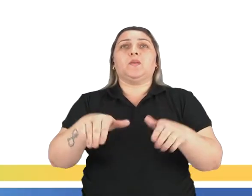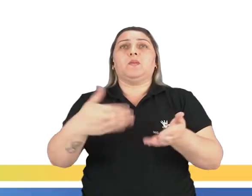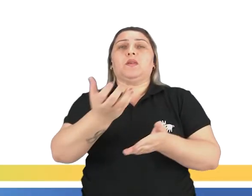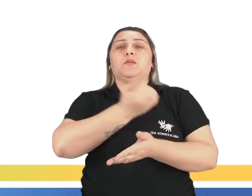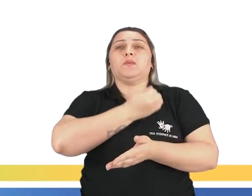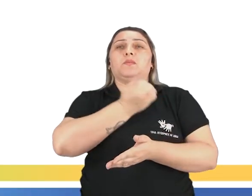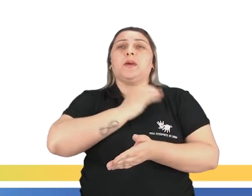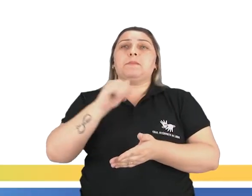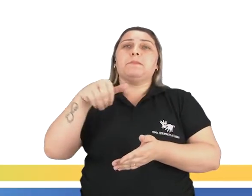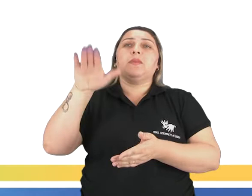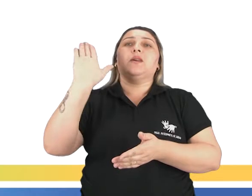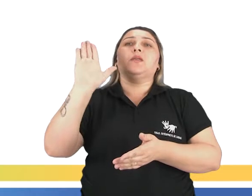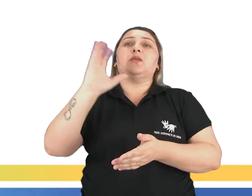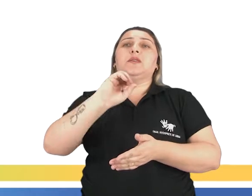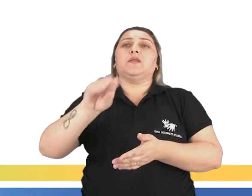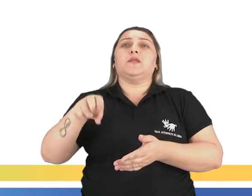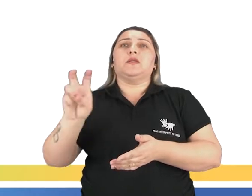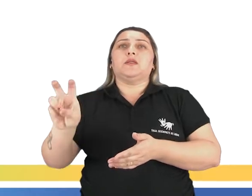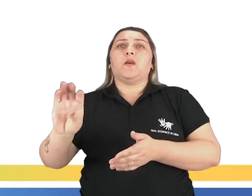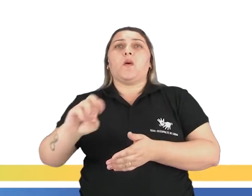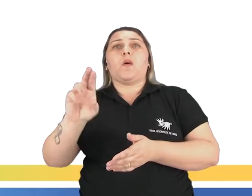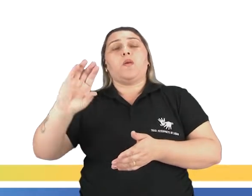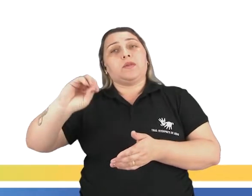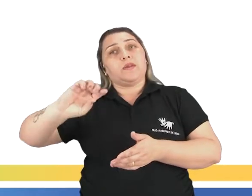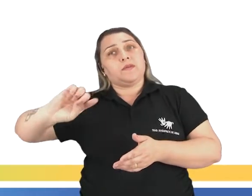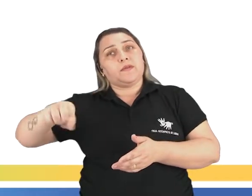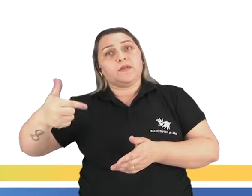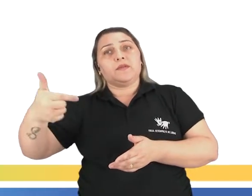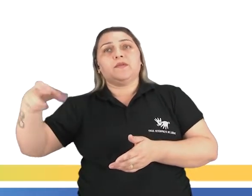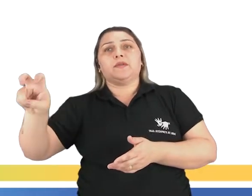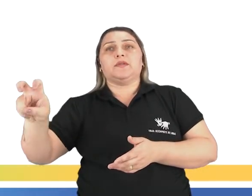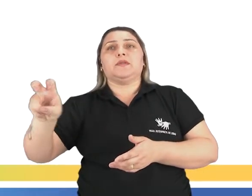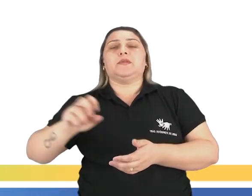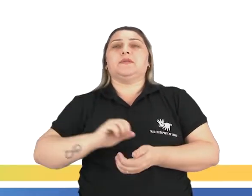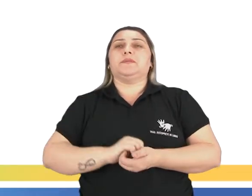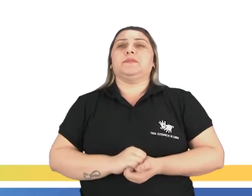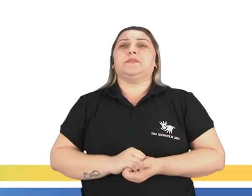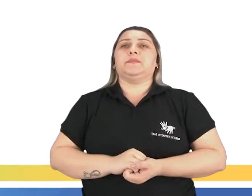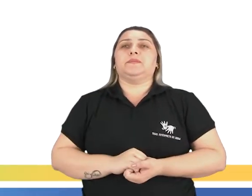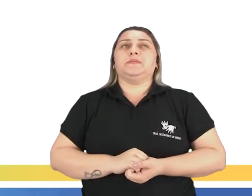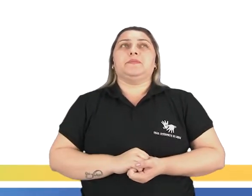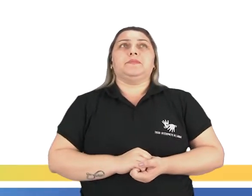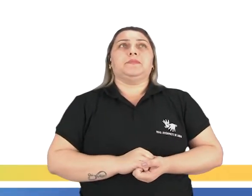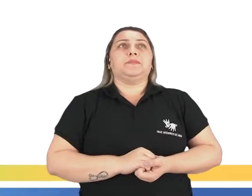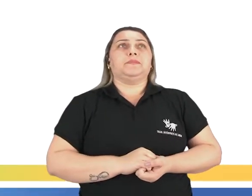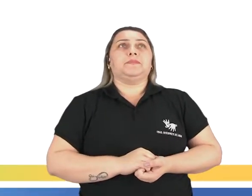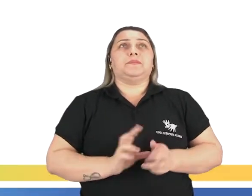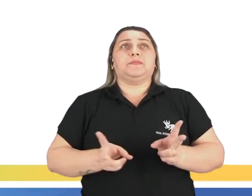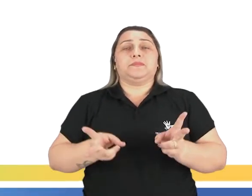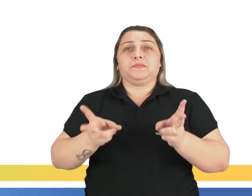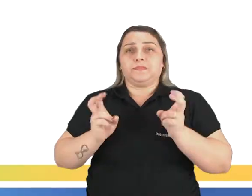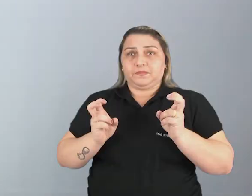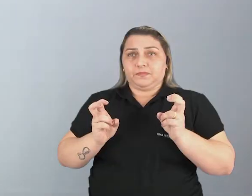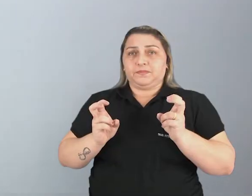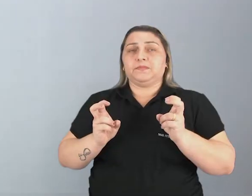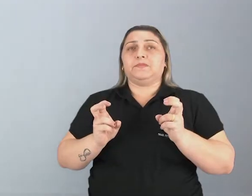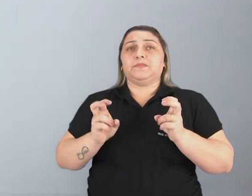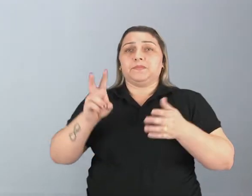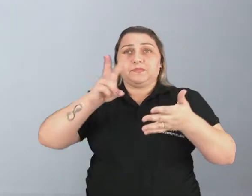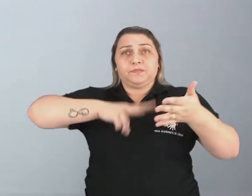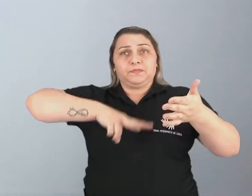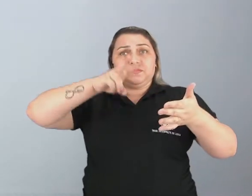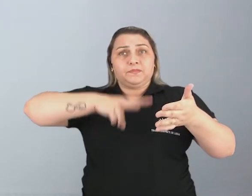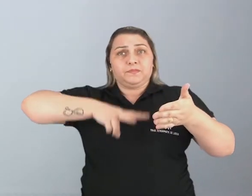número é maior, o 0,5 ou o 0,25? Percebam que eu estou